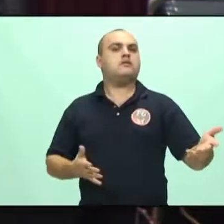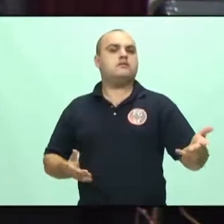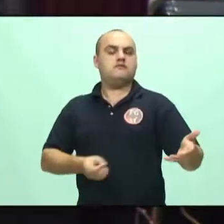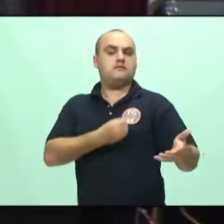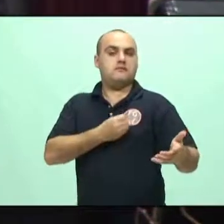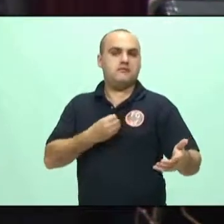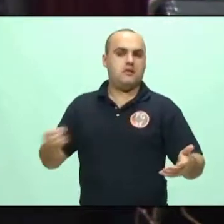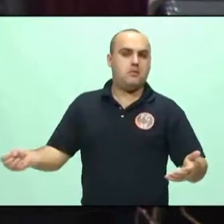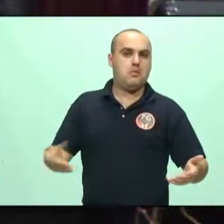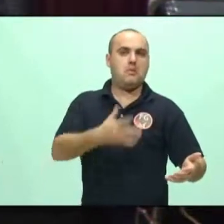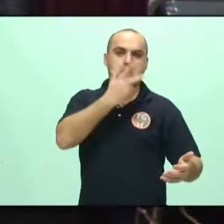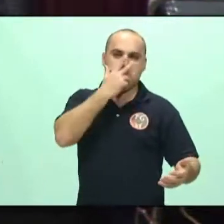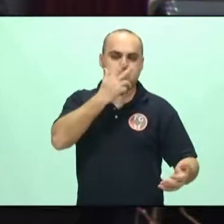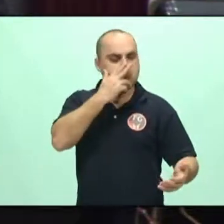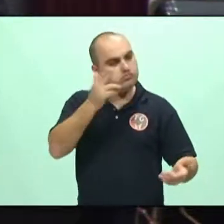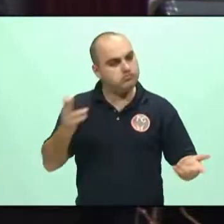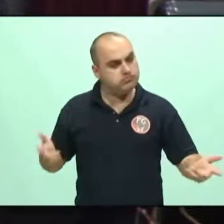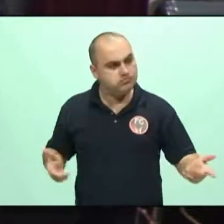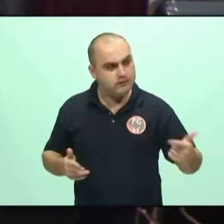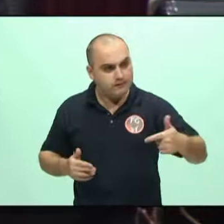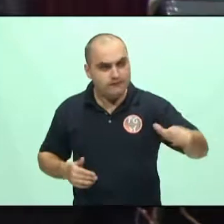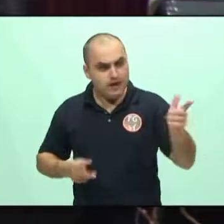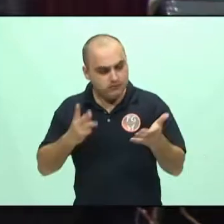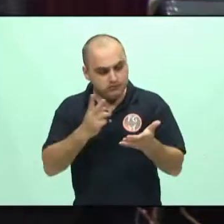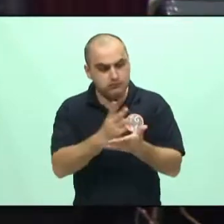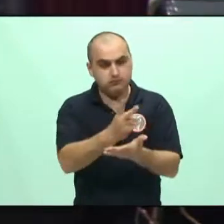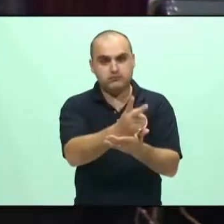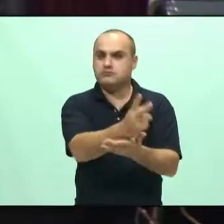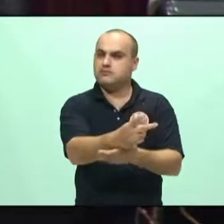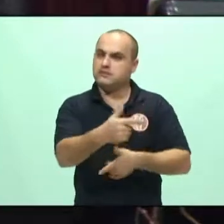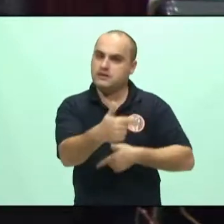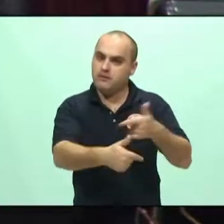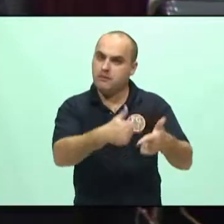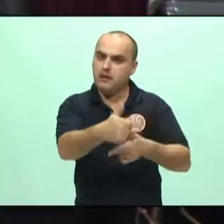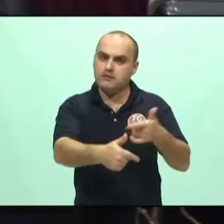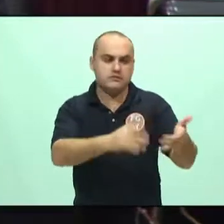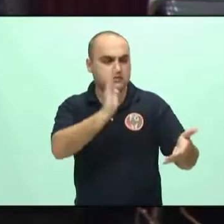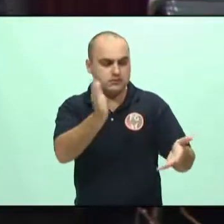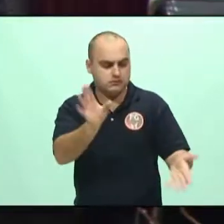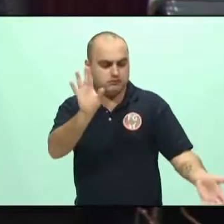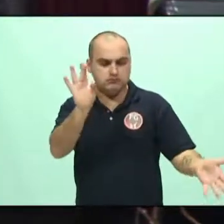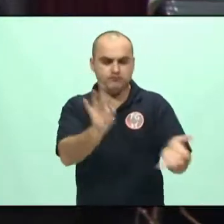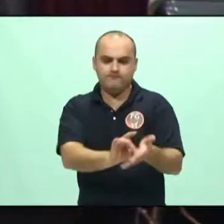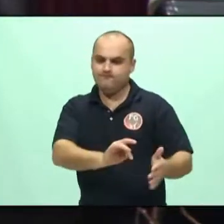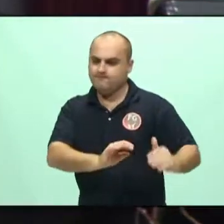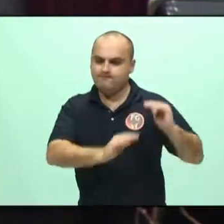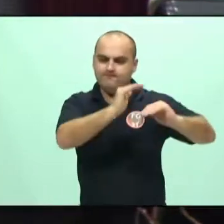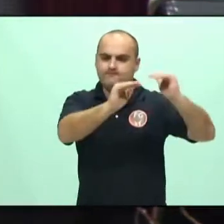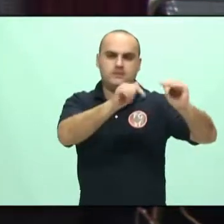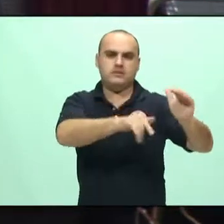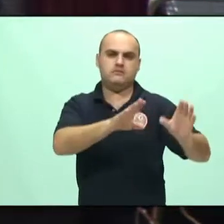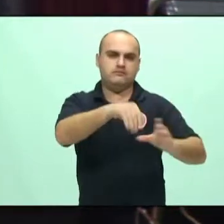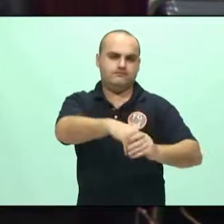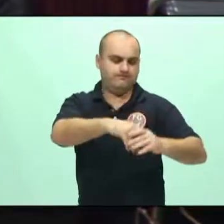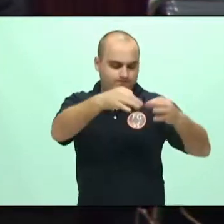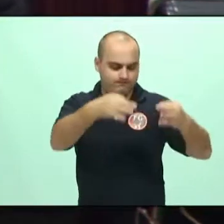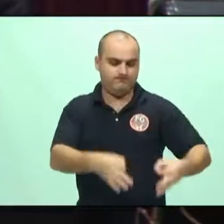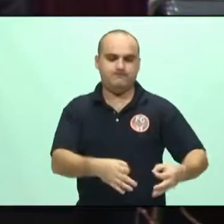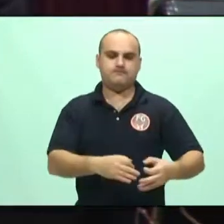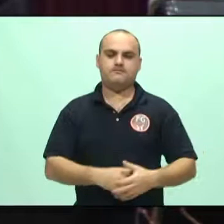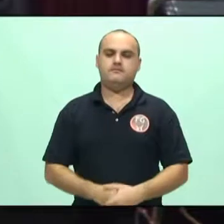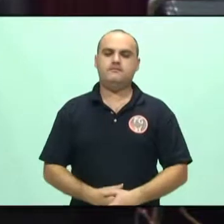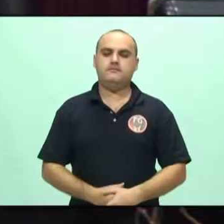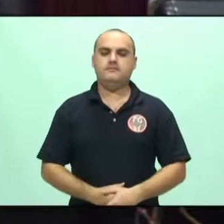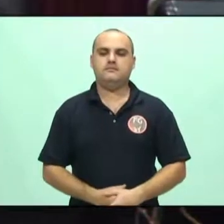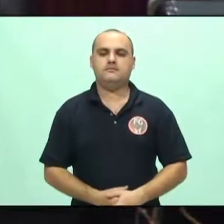eu sei que ele vai continuar o trabalho que ele já vem desempenhando aqui nessa casa com muito afinco Vereador